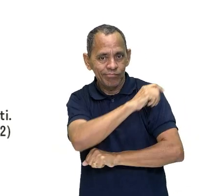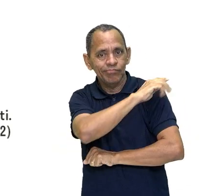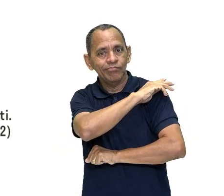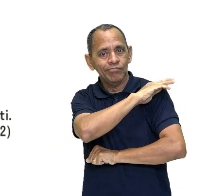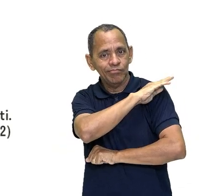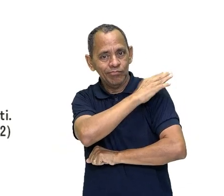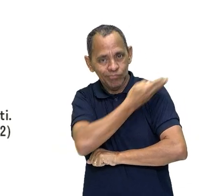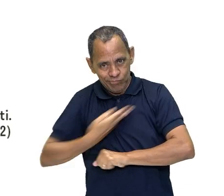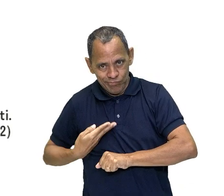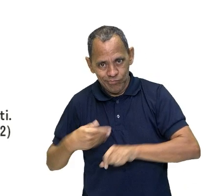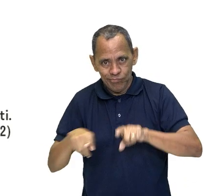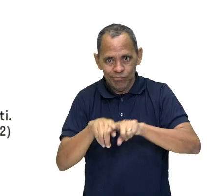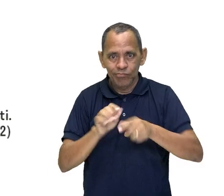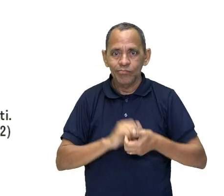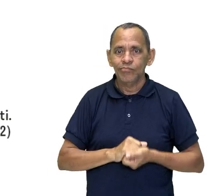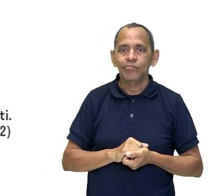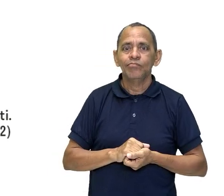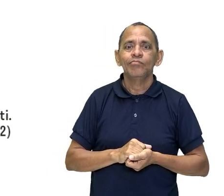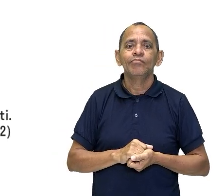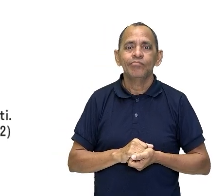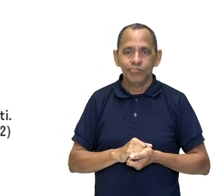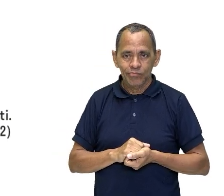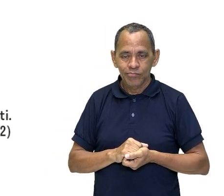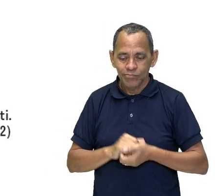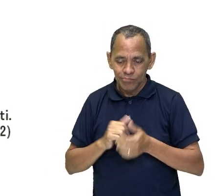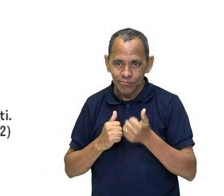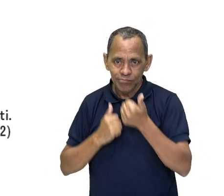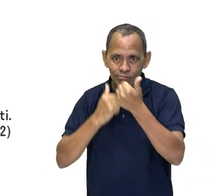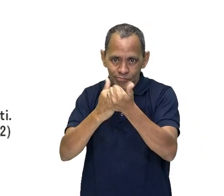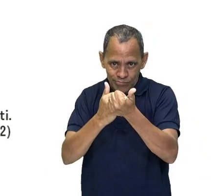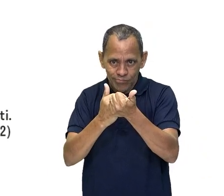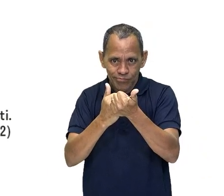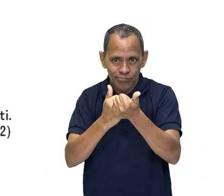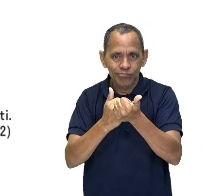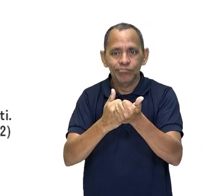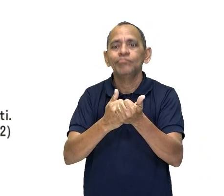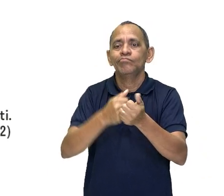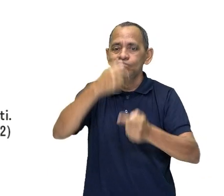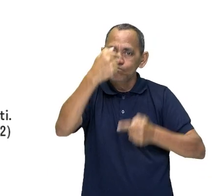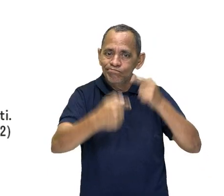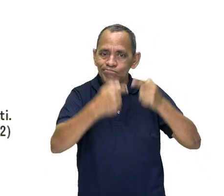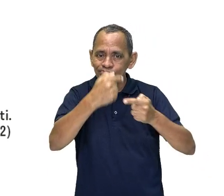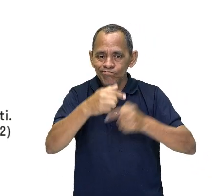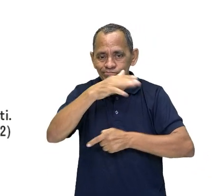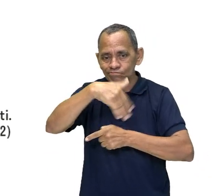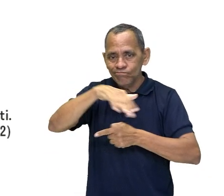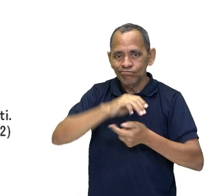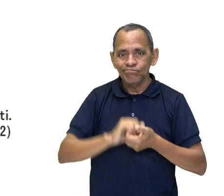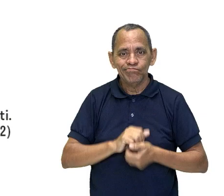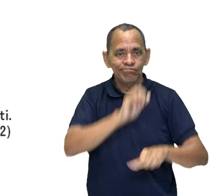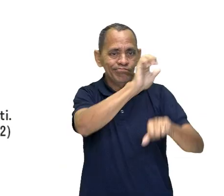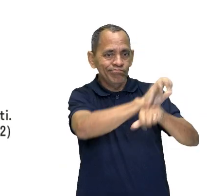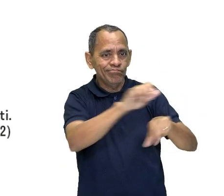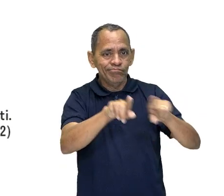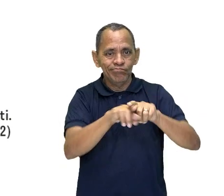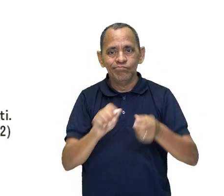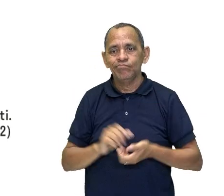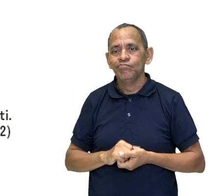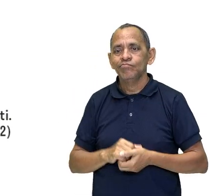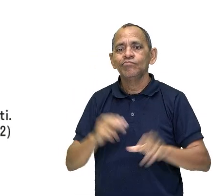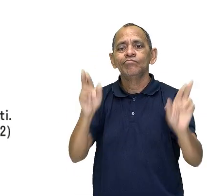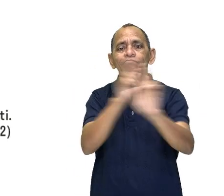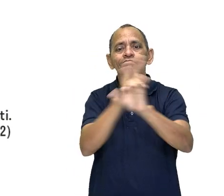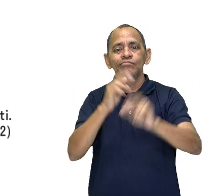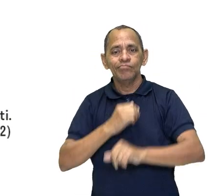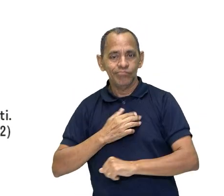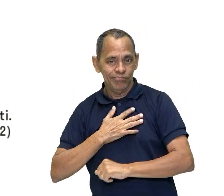era basicamente o apadrinhamento de político na esfera estadual. Em relação aos coronéis, como é que existia essa